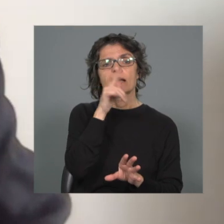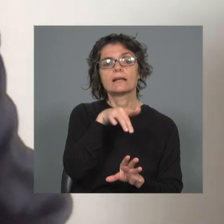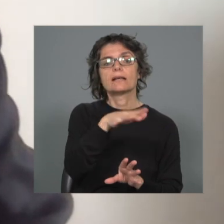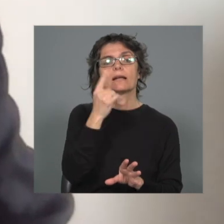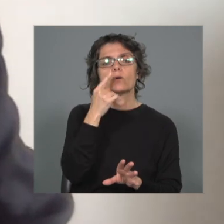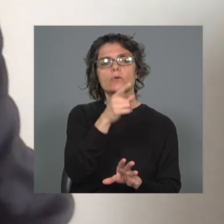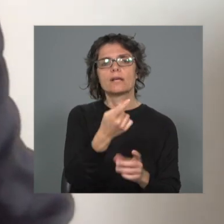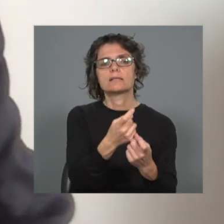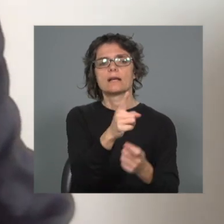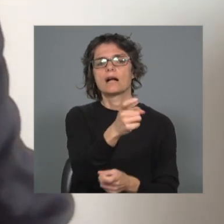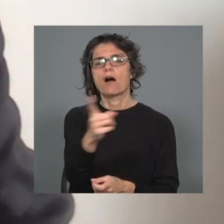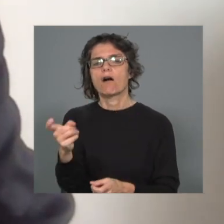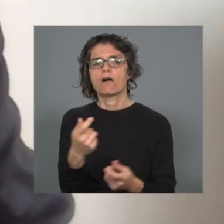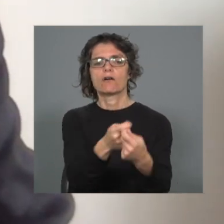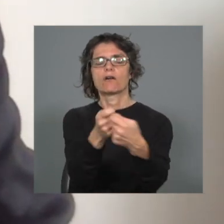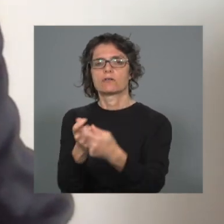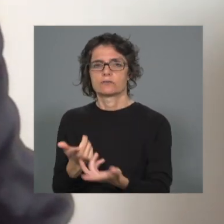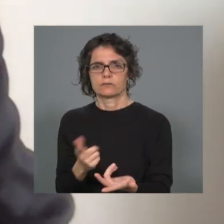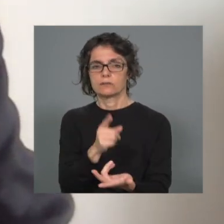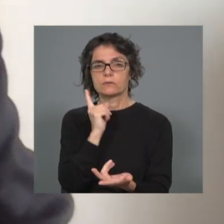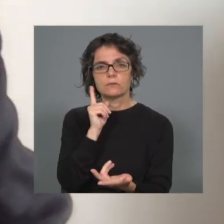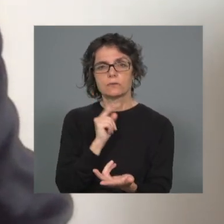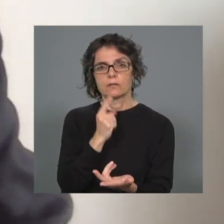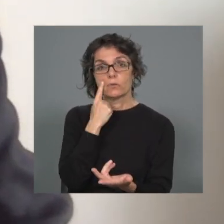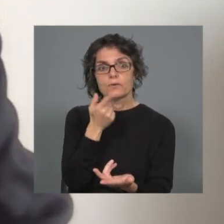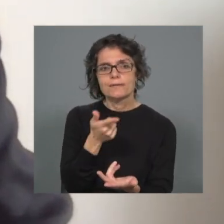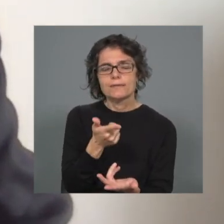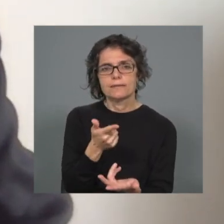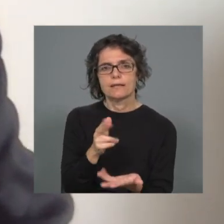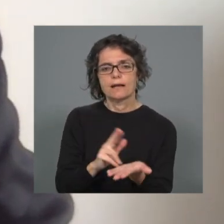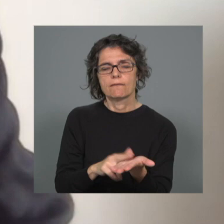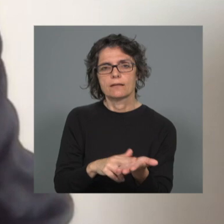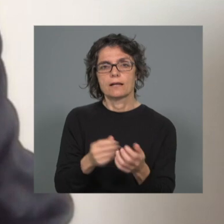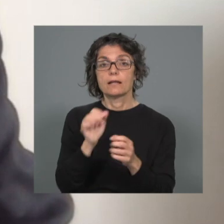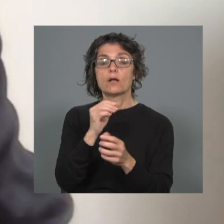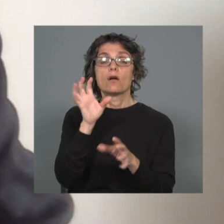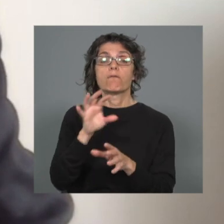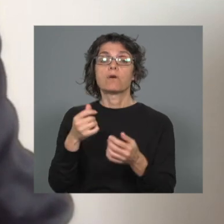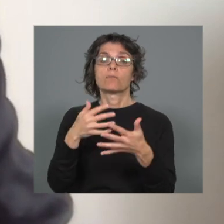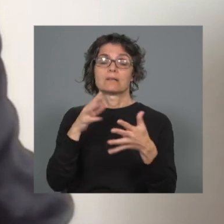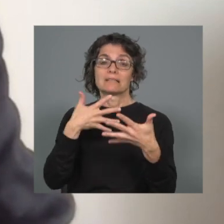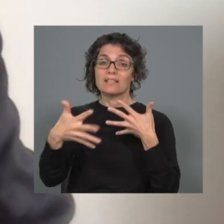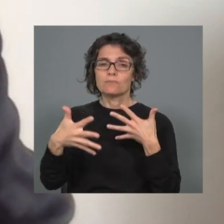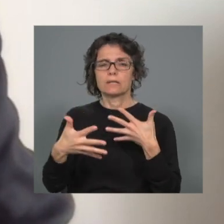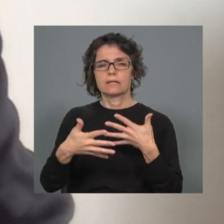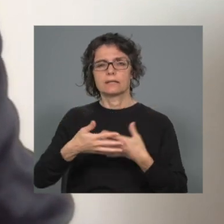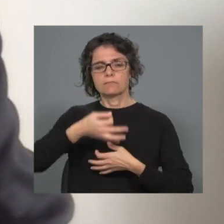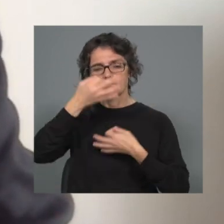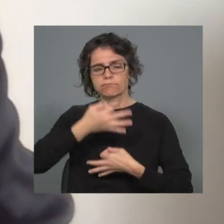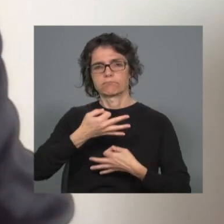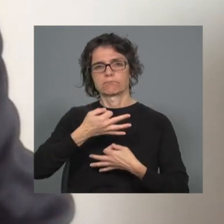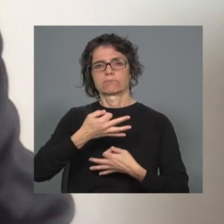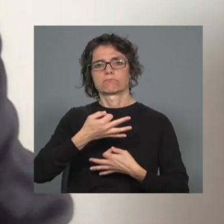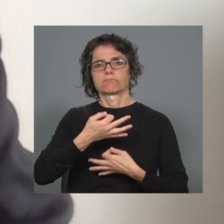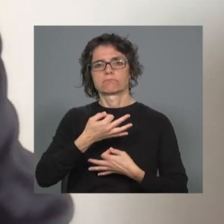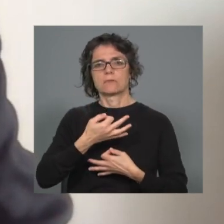necessidades. Aqui, o que me parece é que é necessário que haja transparência, haja boa-fé assumida e haja responsabilidade